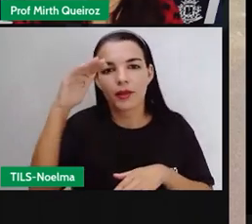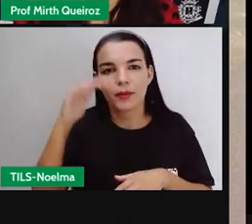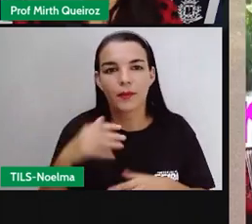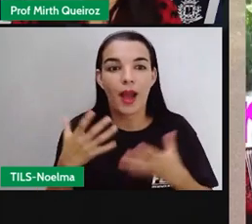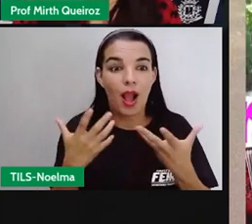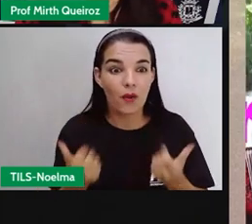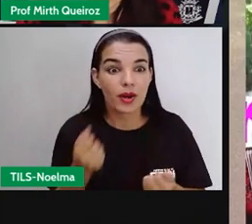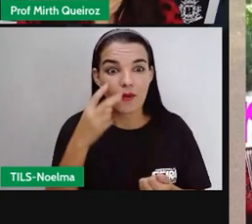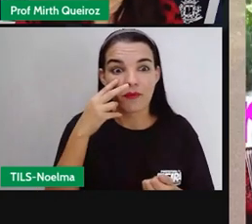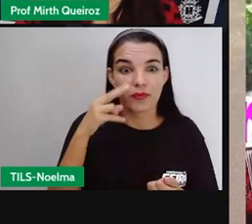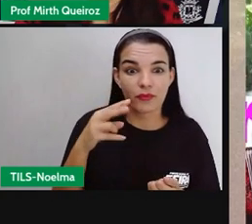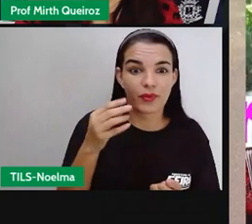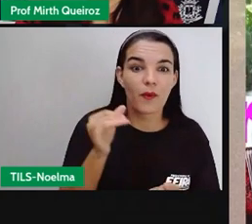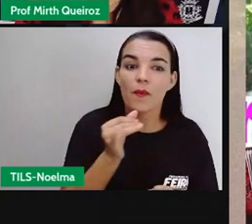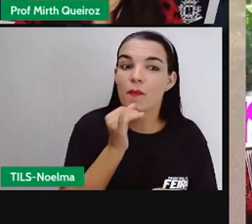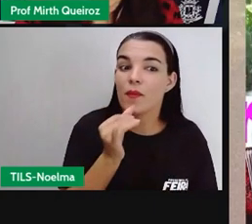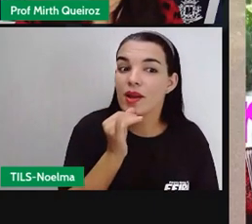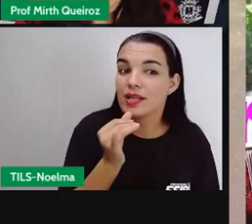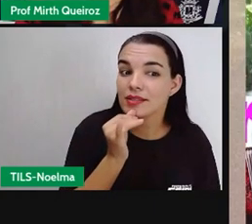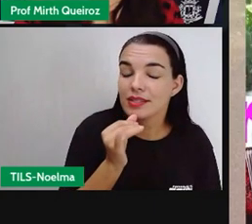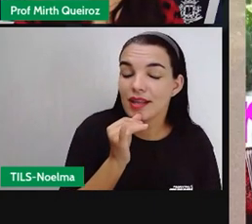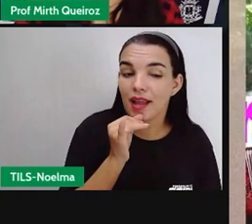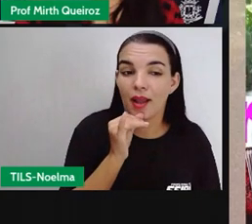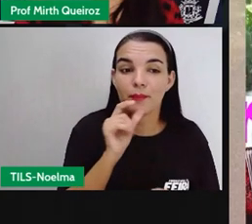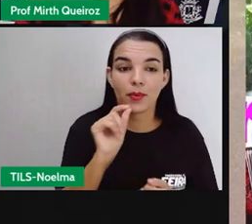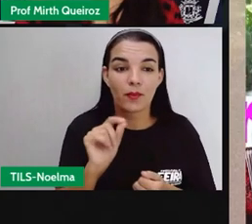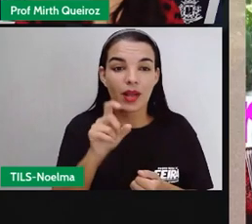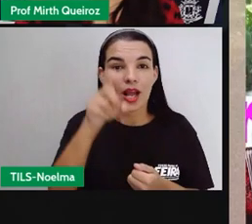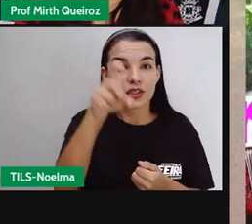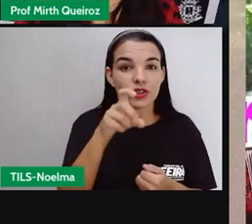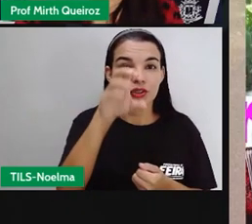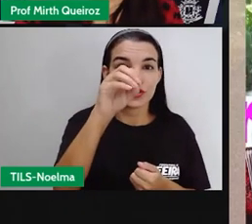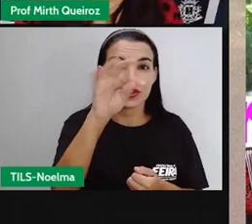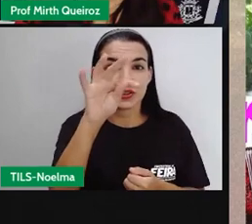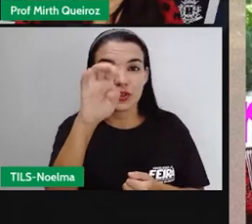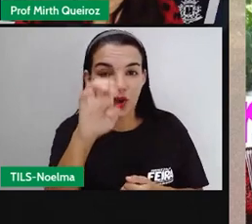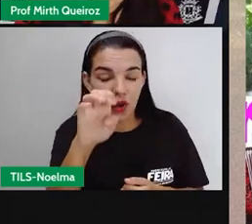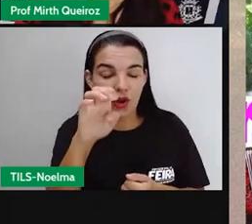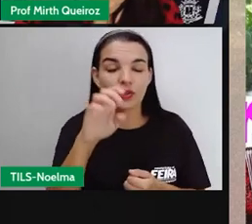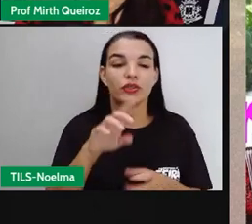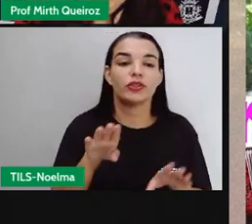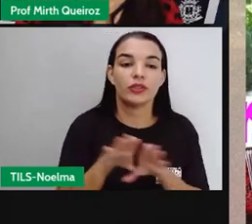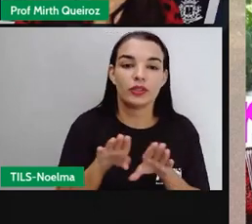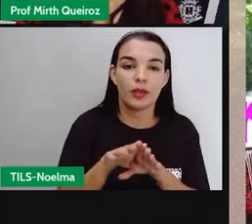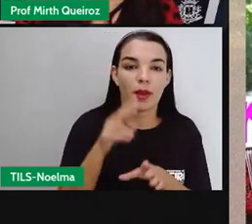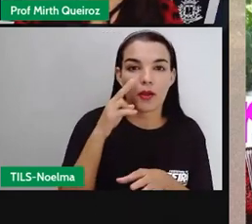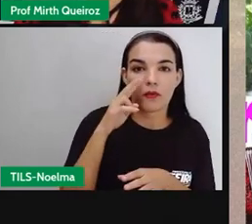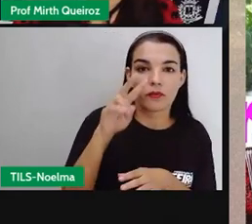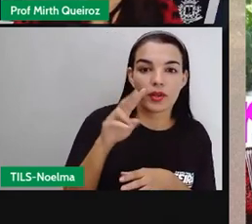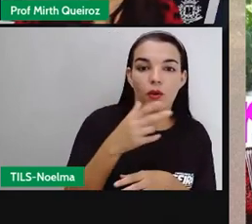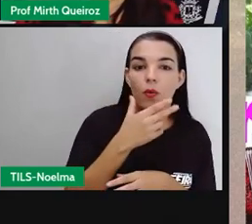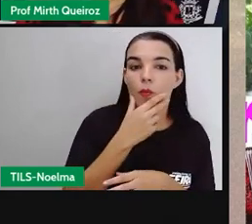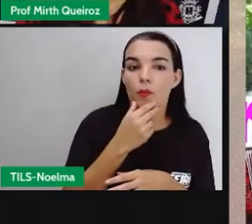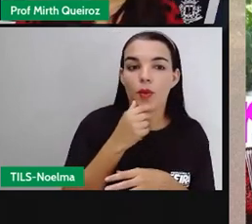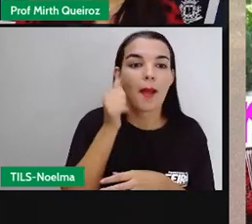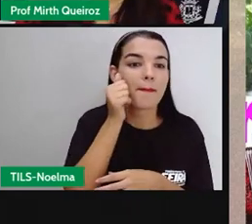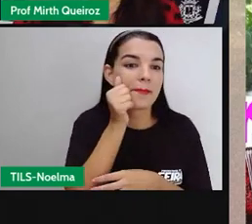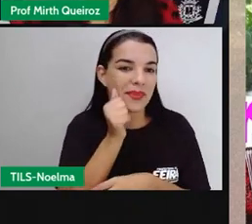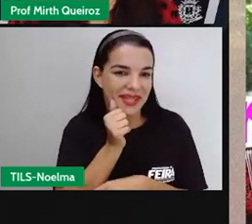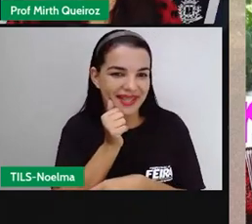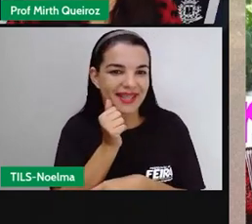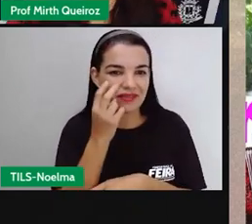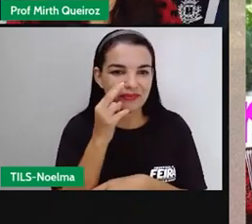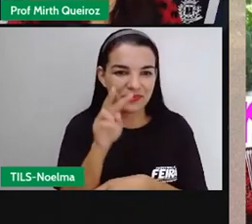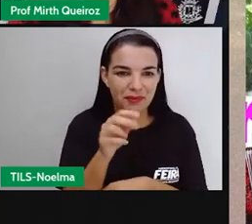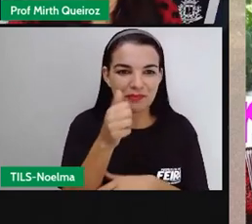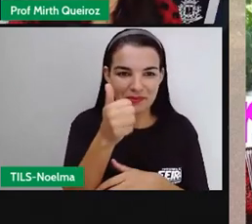a gente vai ver aí um exemplo de xote, né? Desse ritmo com o xote das meninas.